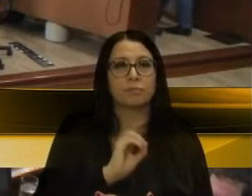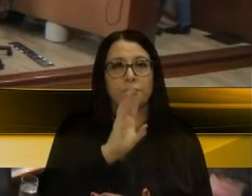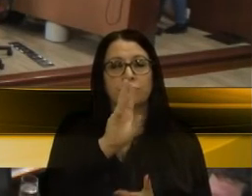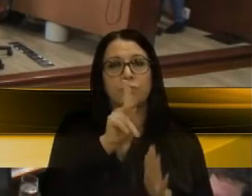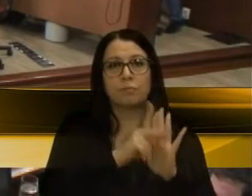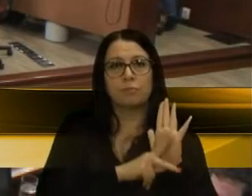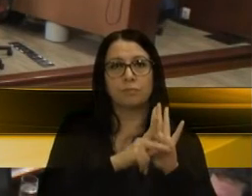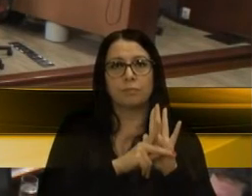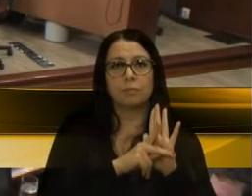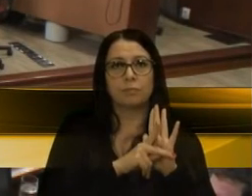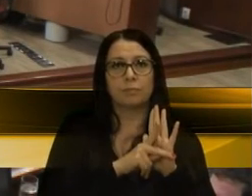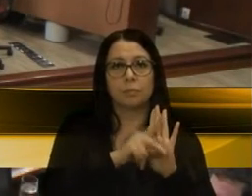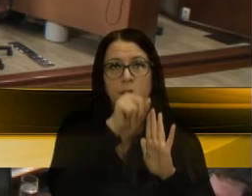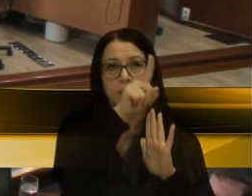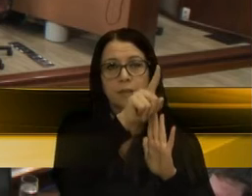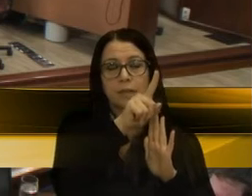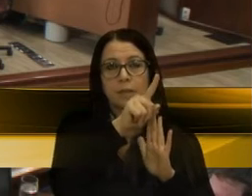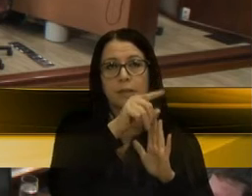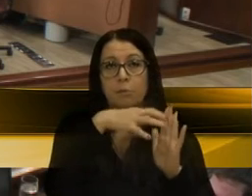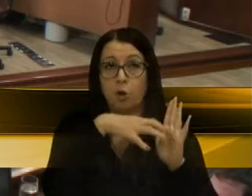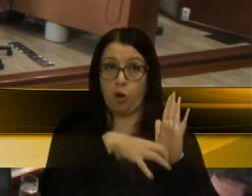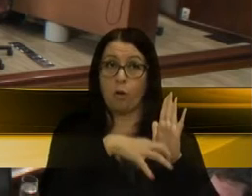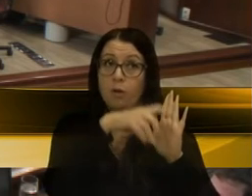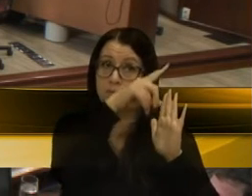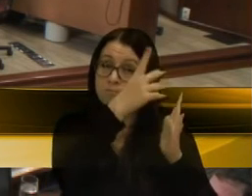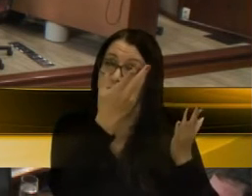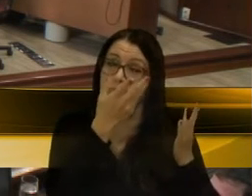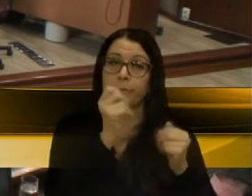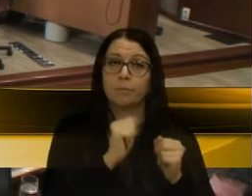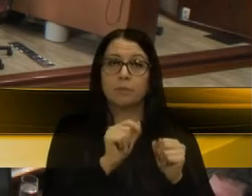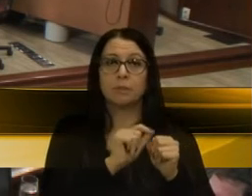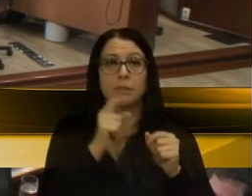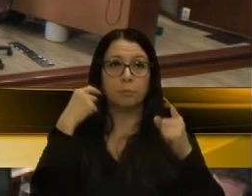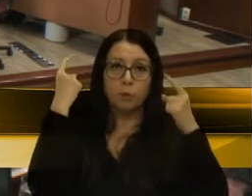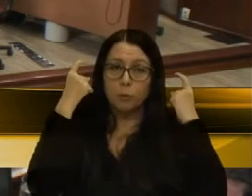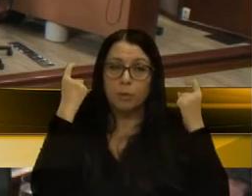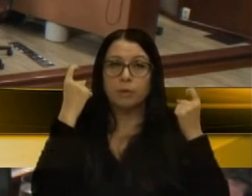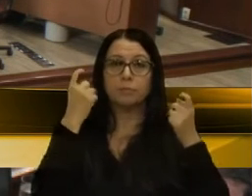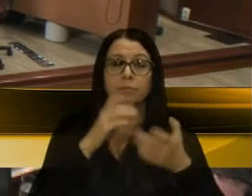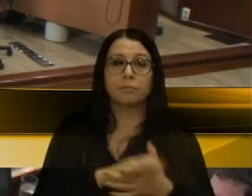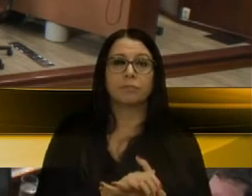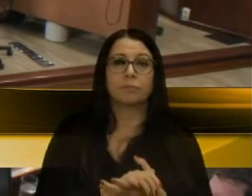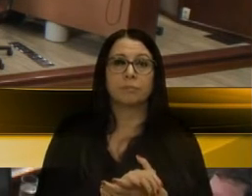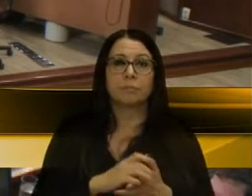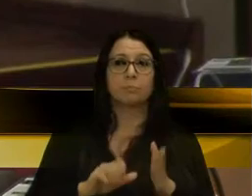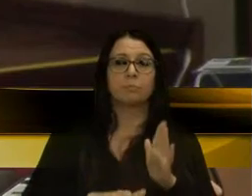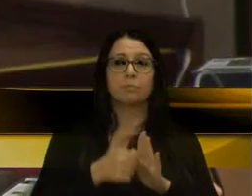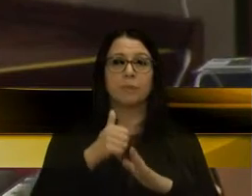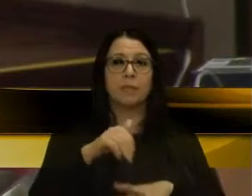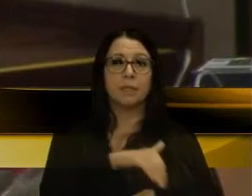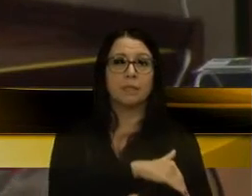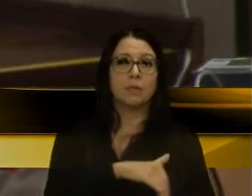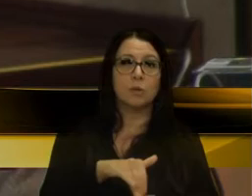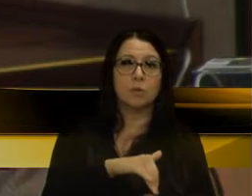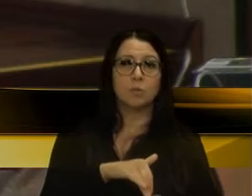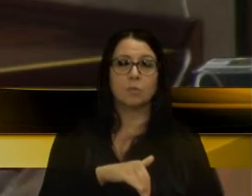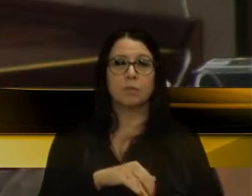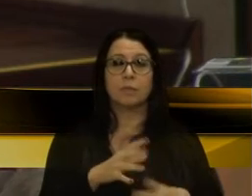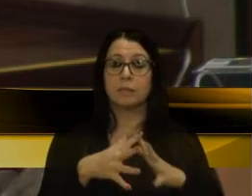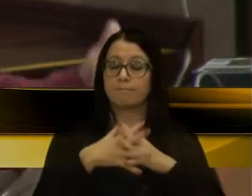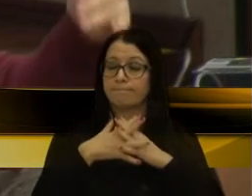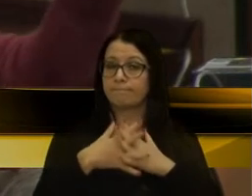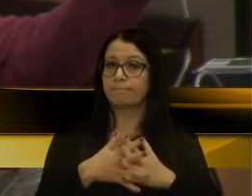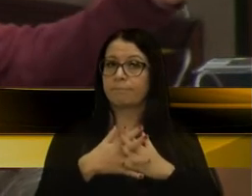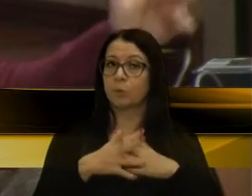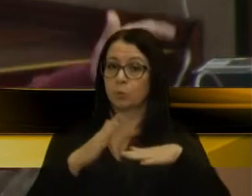desse para o Legislativo, para o Congresso, poderia se preocupar em melhorar as rodovias federais, que estão caóticas,